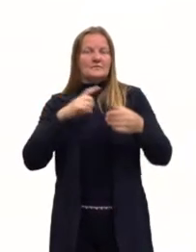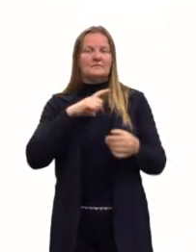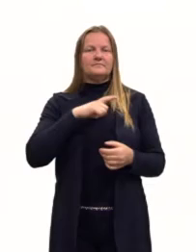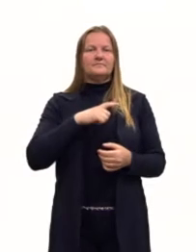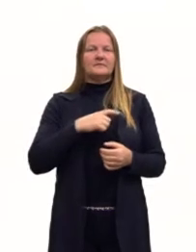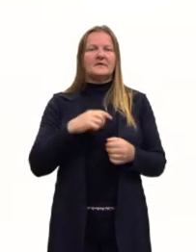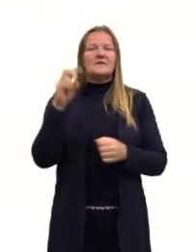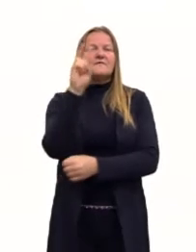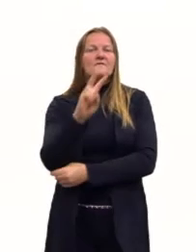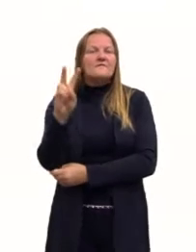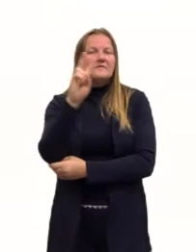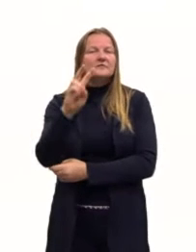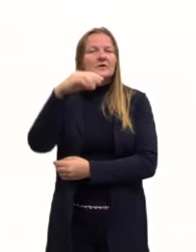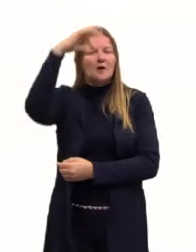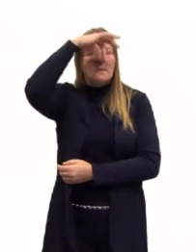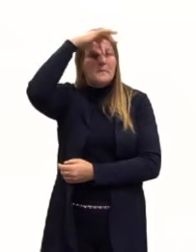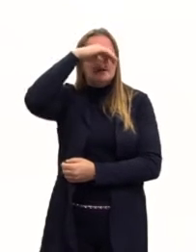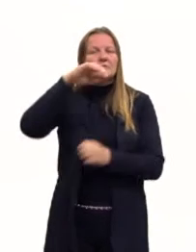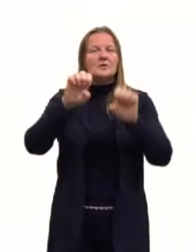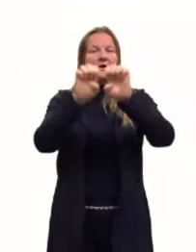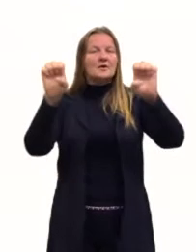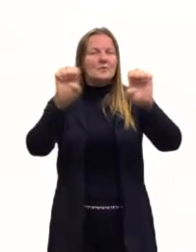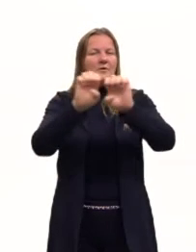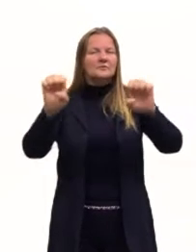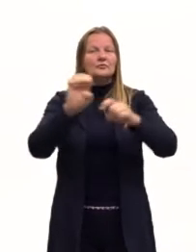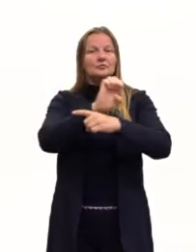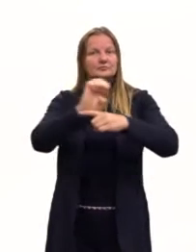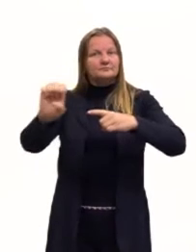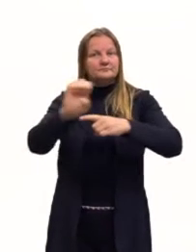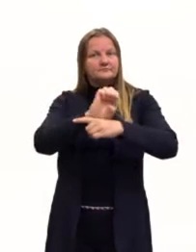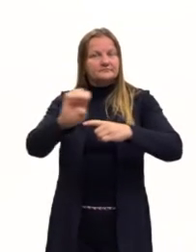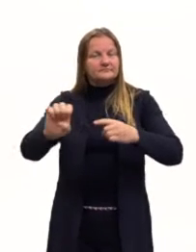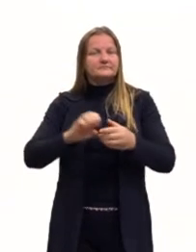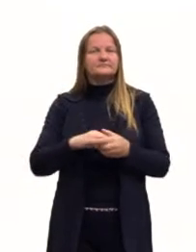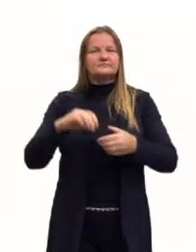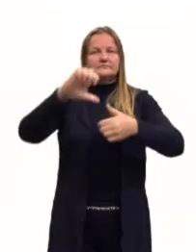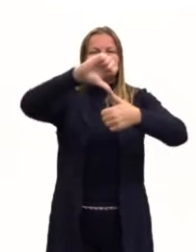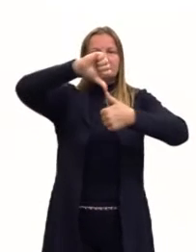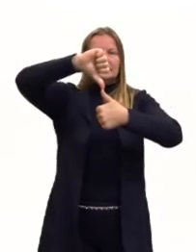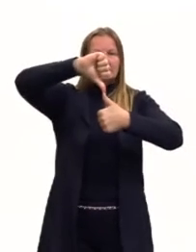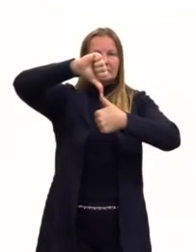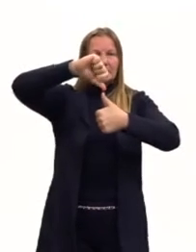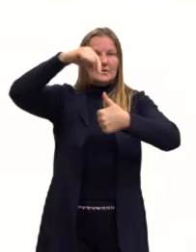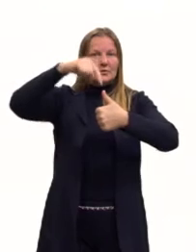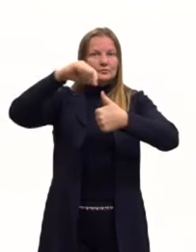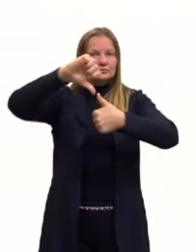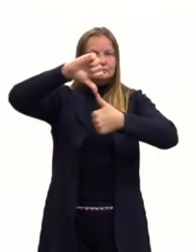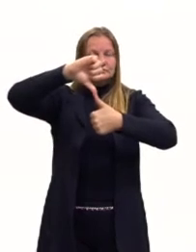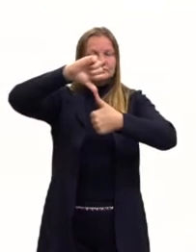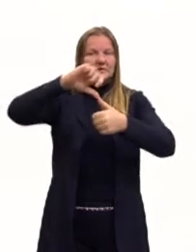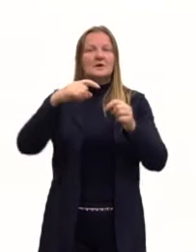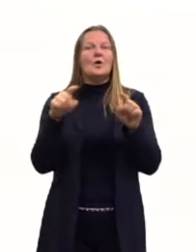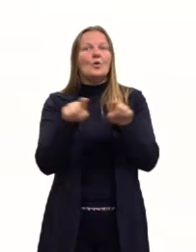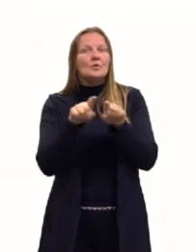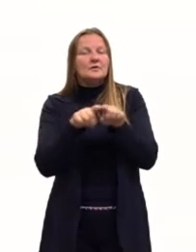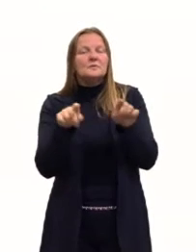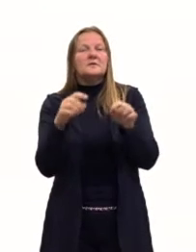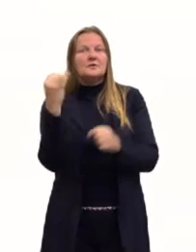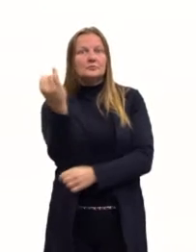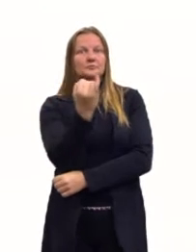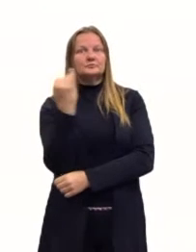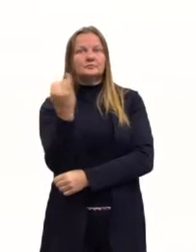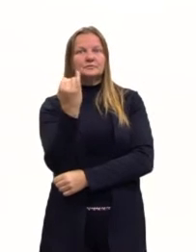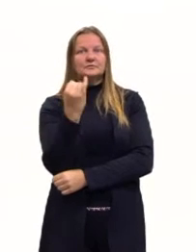Venezuela peru Equador né e e para para América Central tá outro também que é muito importante